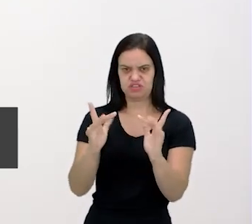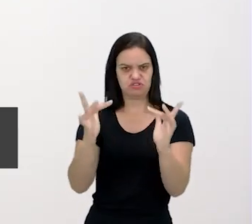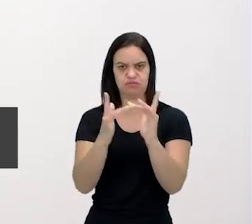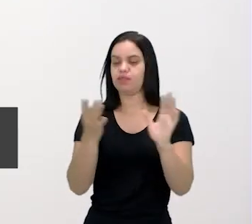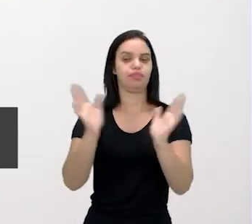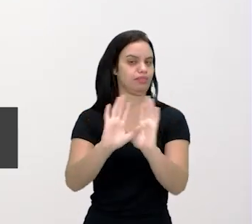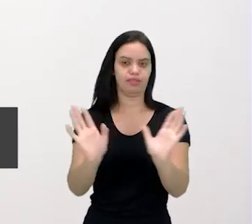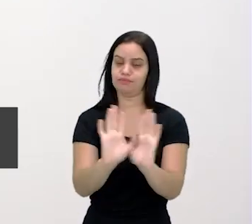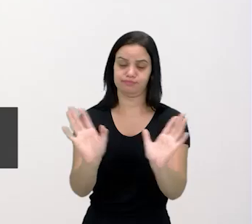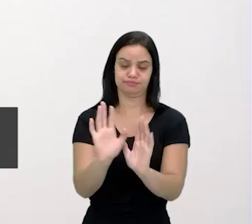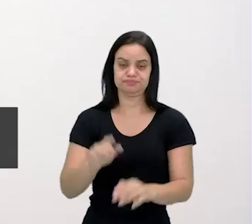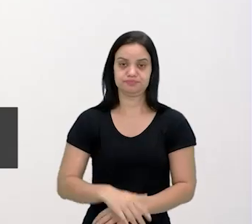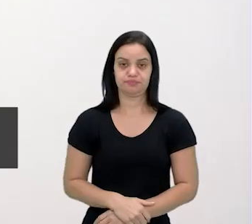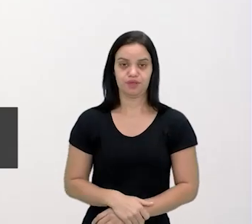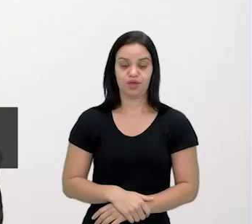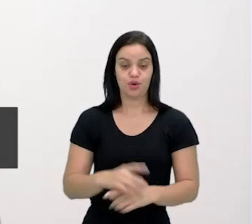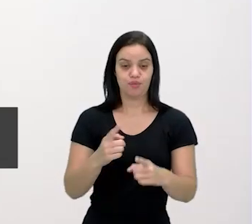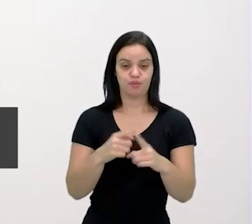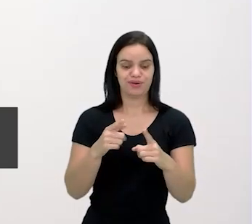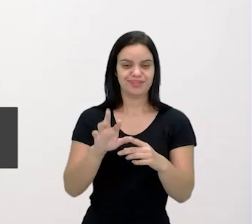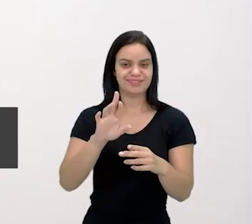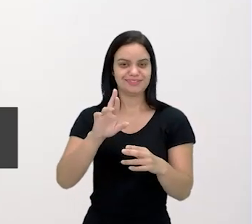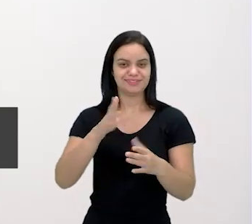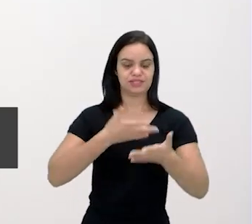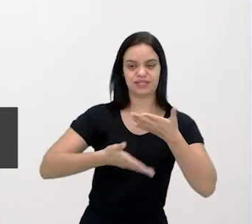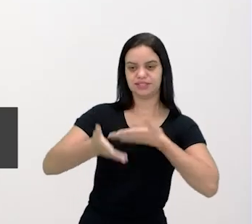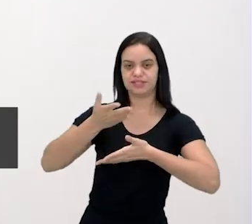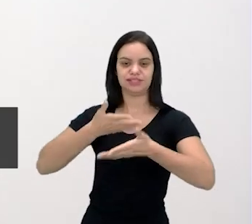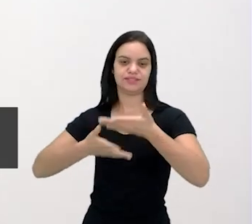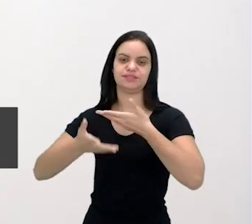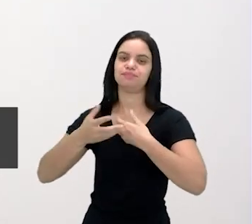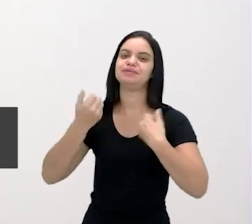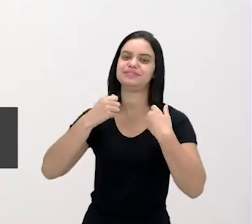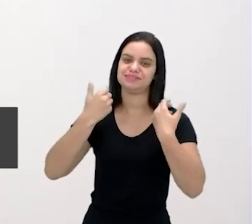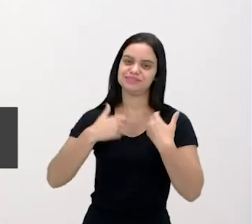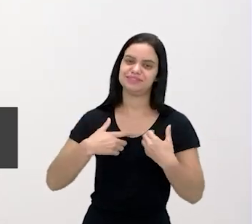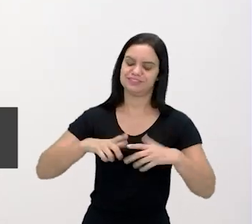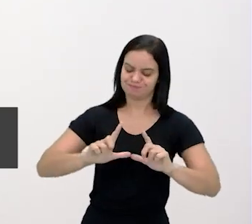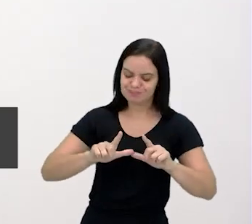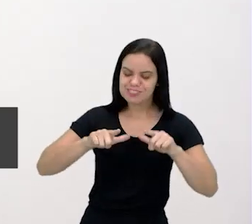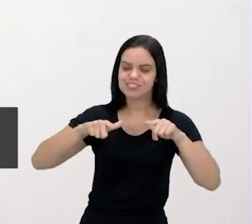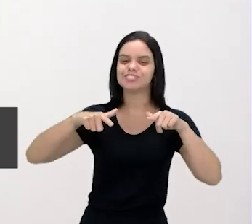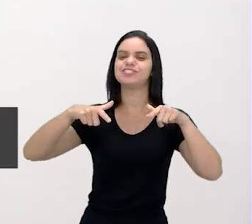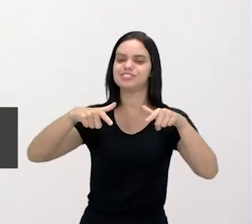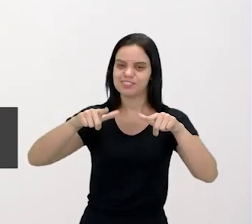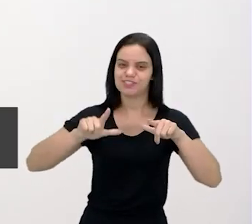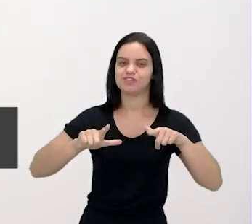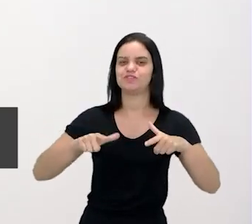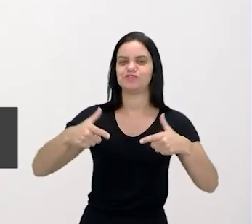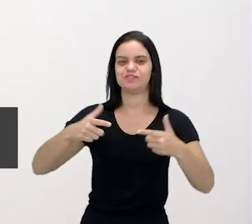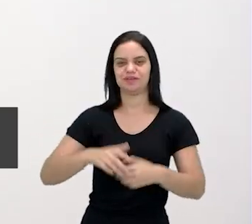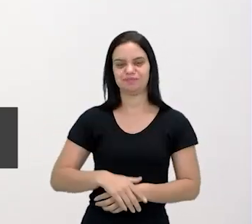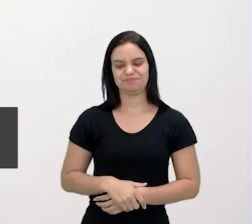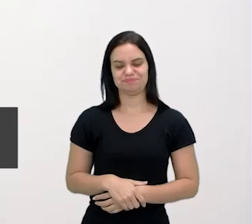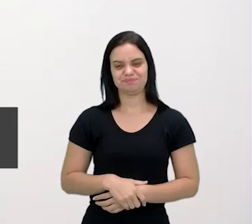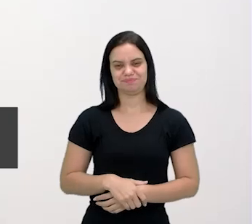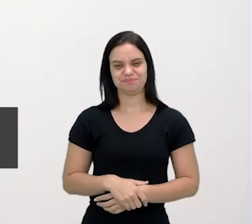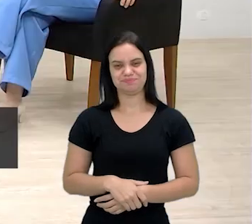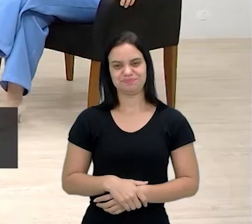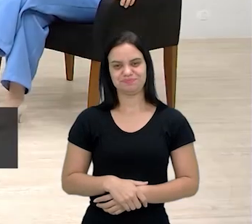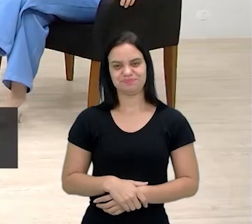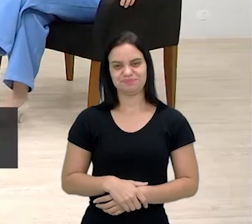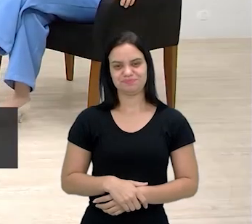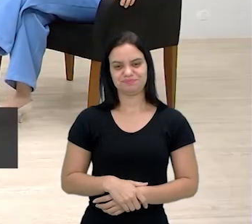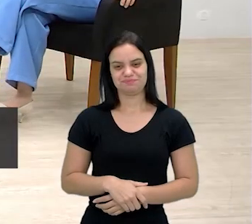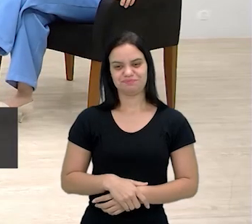atraem. Porque se relacionar tem que estar bem disposto, ainda mais atualmente.